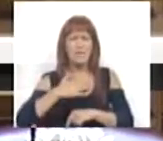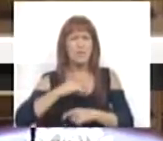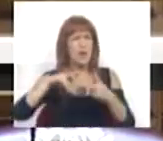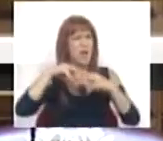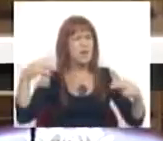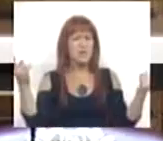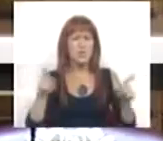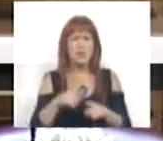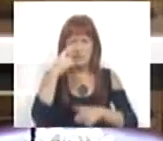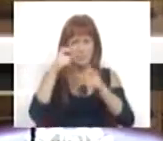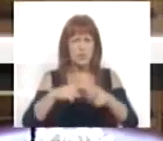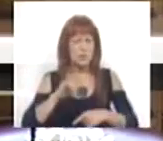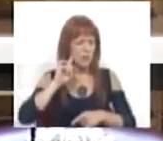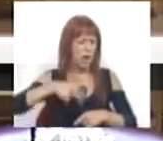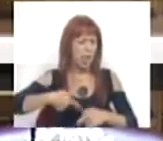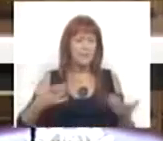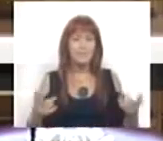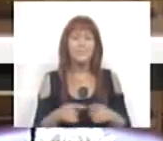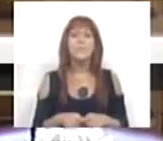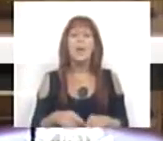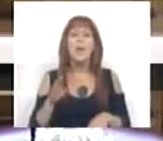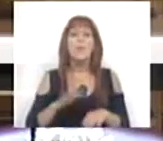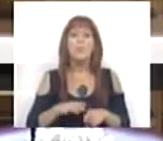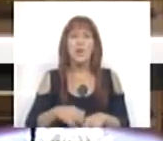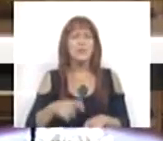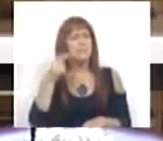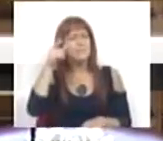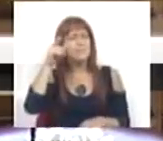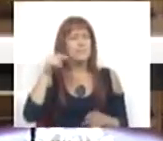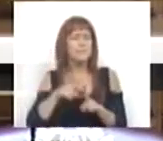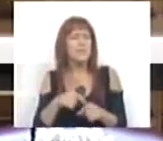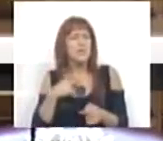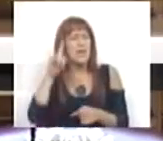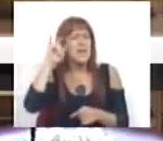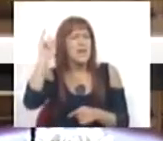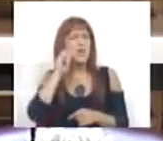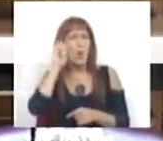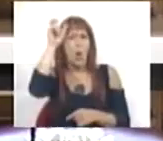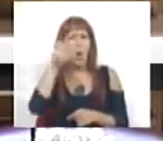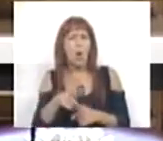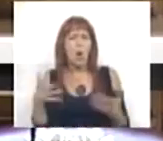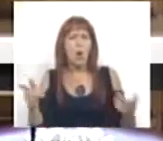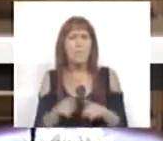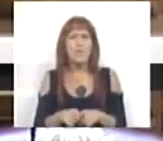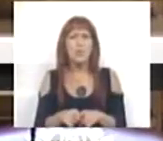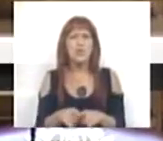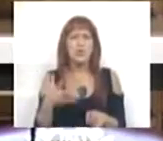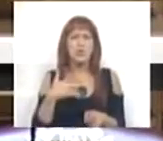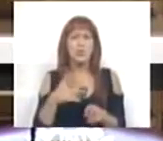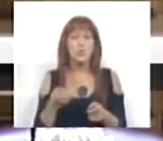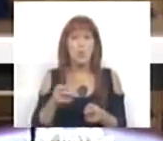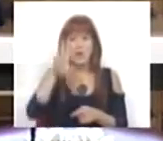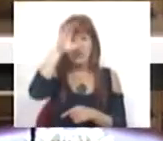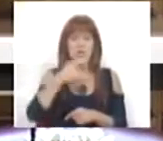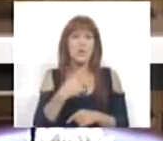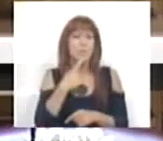de autarcas e populações, devido ao capricho de um homem, mas apoiado e sancionado pelo anterior Governo